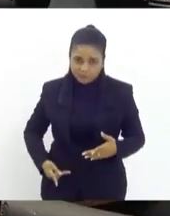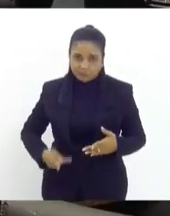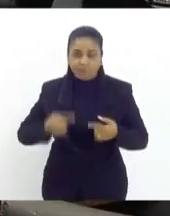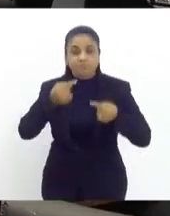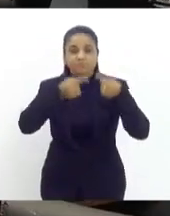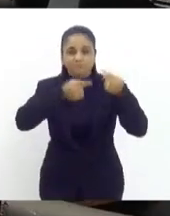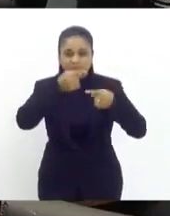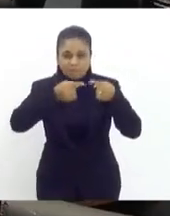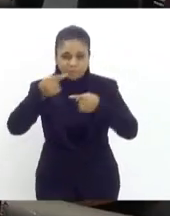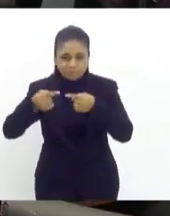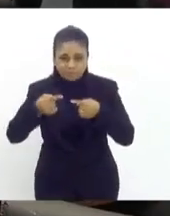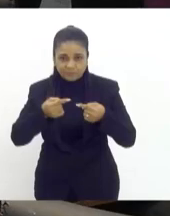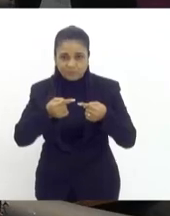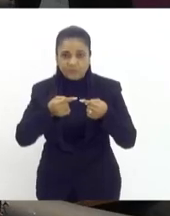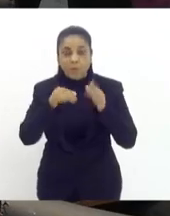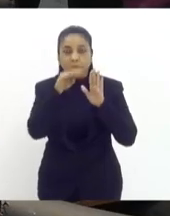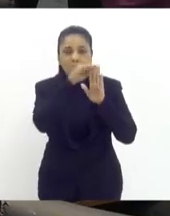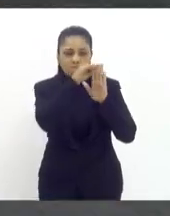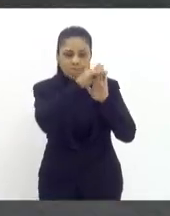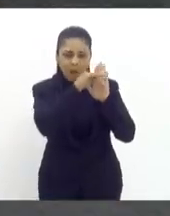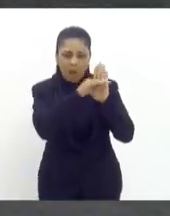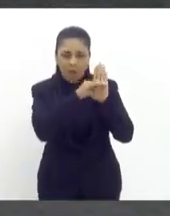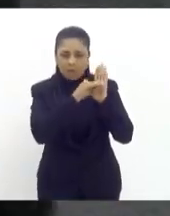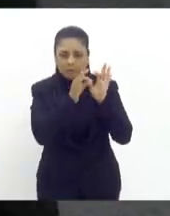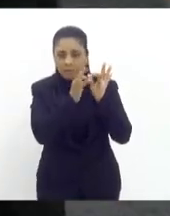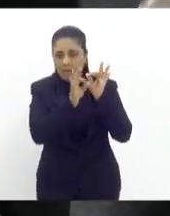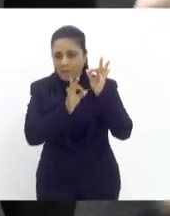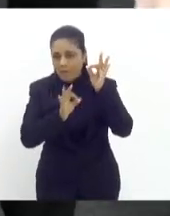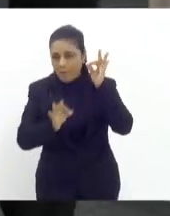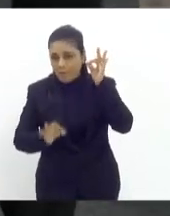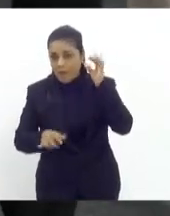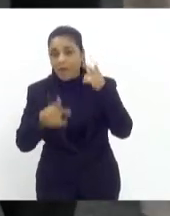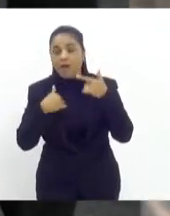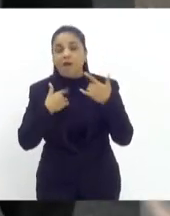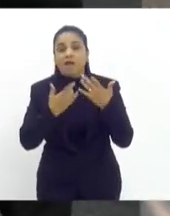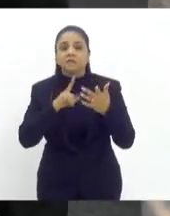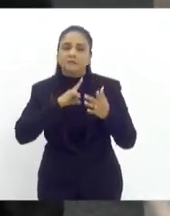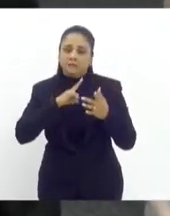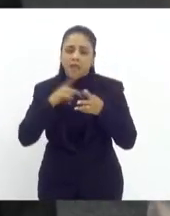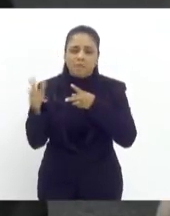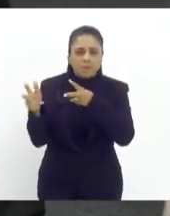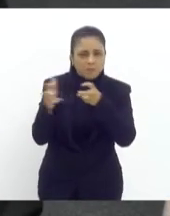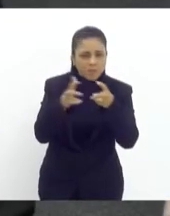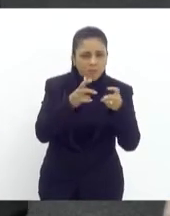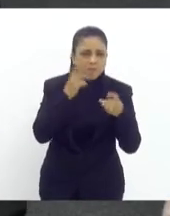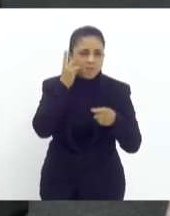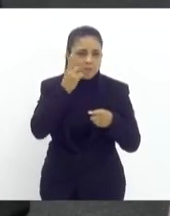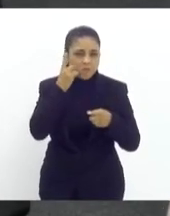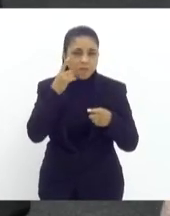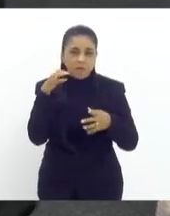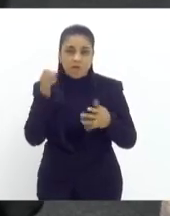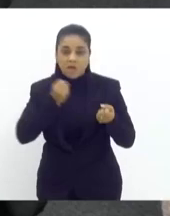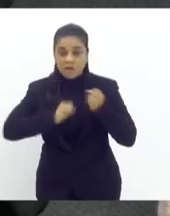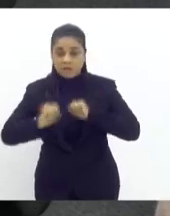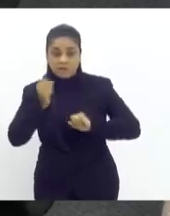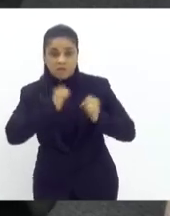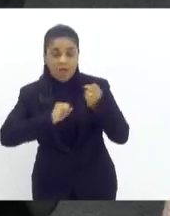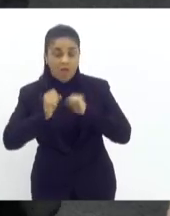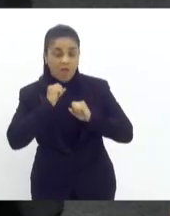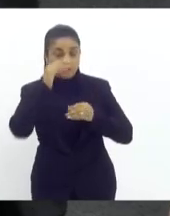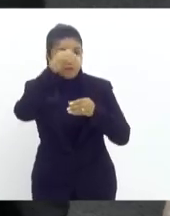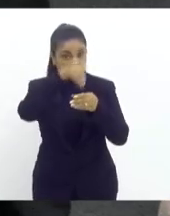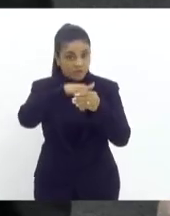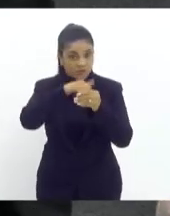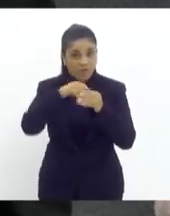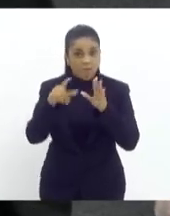a gente tá com uma pauta hoje extensa e eu já percebi que tem colegas que ficam ansiosos querem votar os seus pls